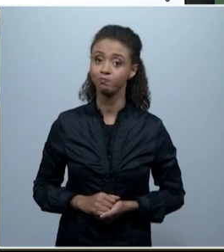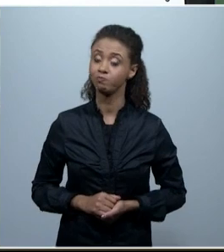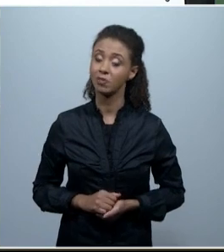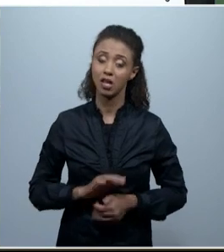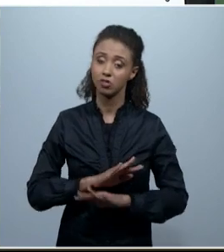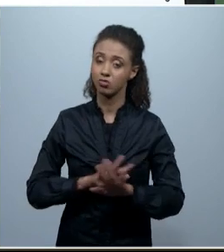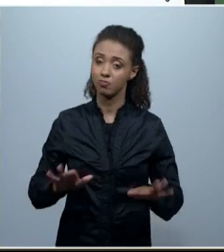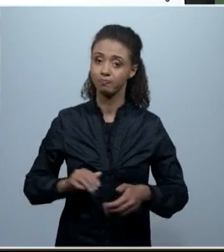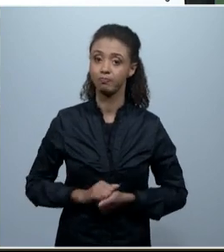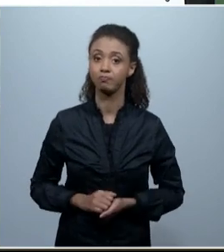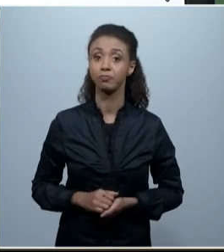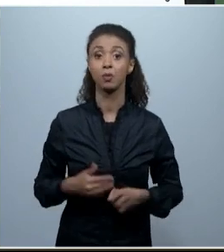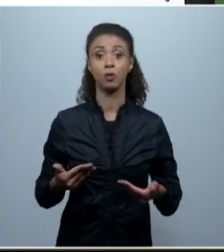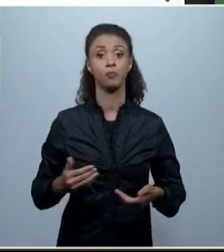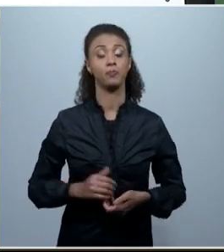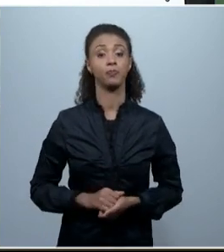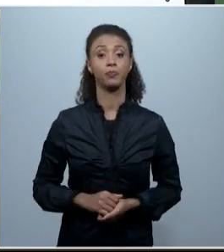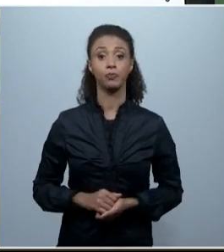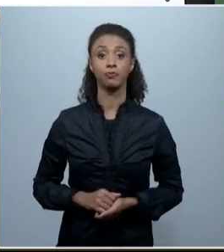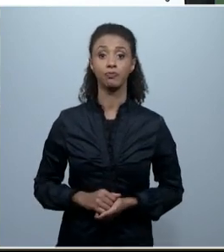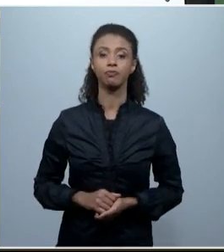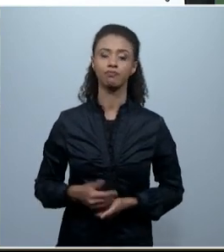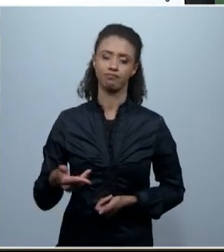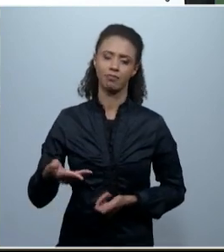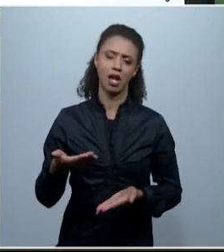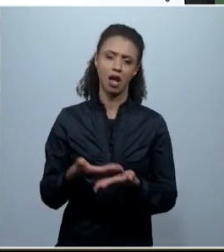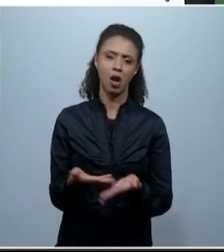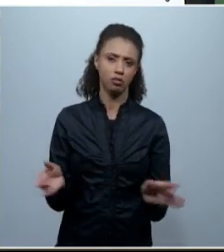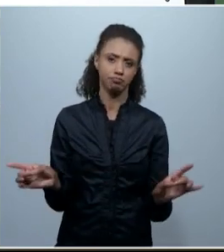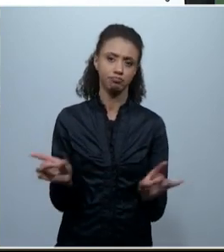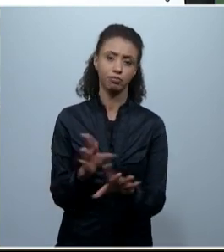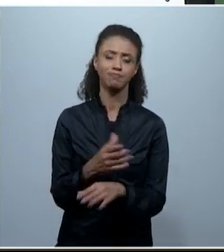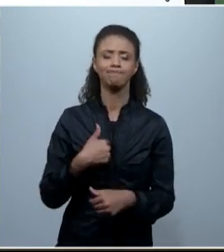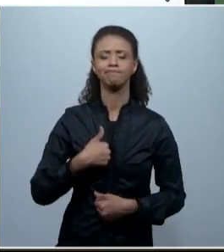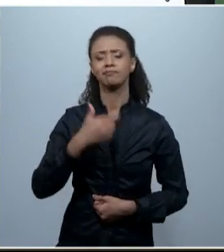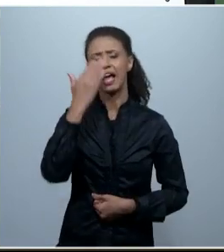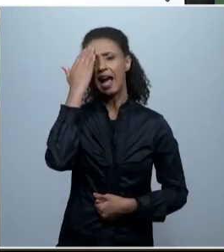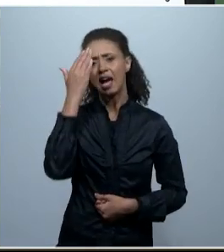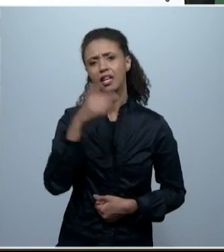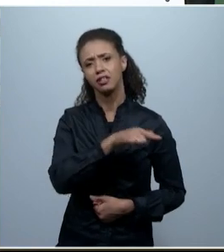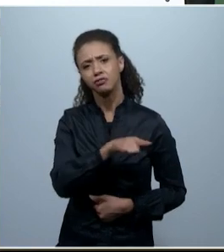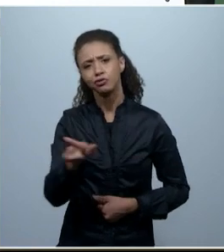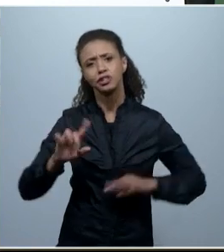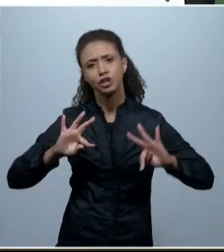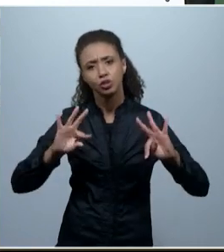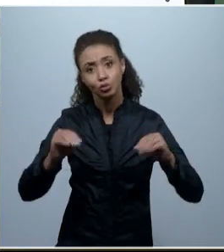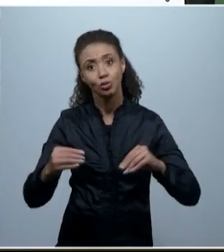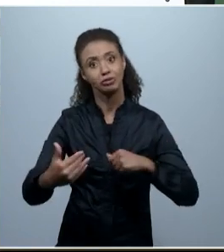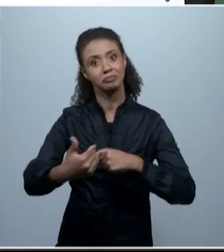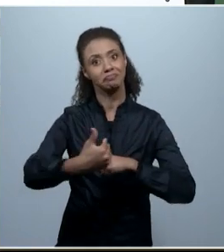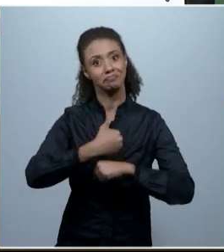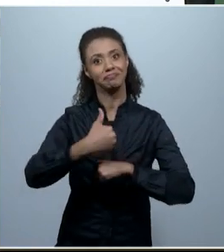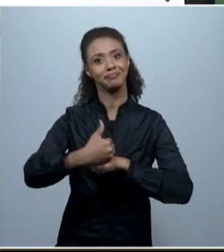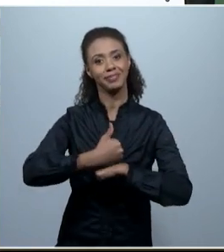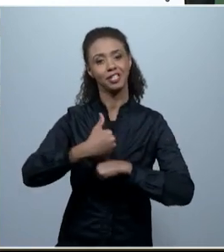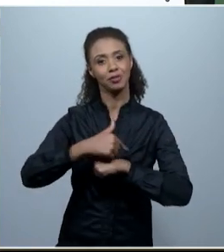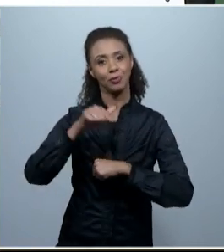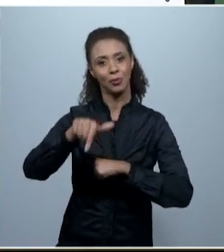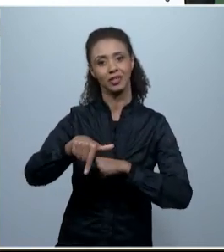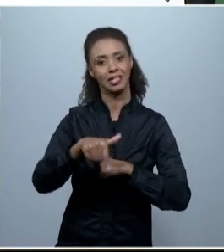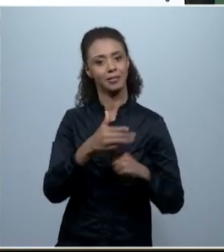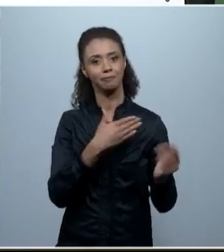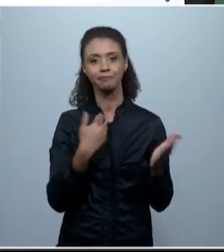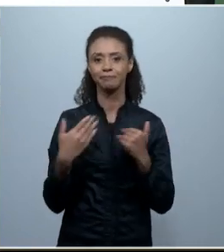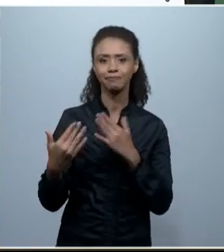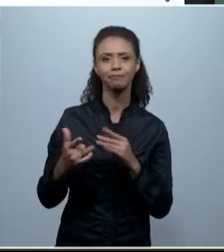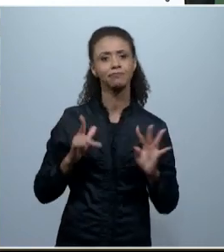jóia bom pessoal então a gente vai ficando por aqui eu agradeço muito a todos vocês que participaram dessa nossa conversa tá